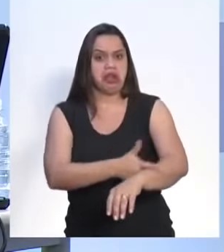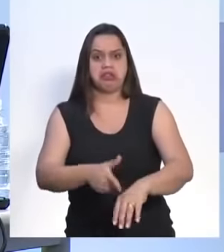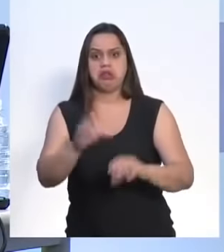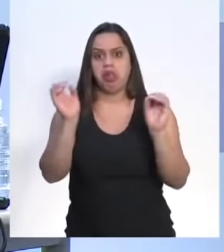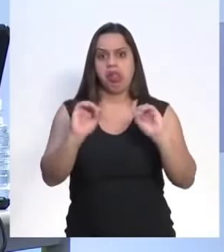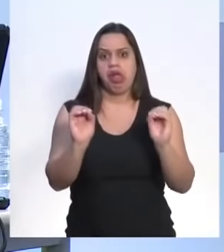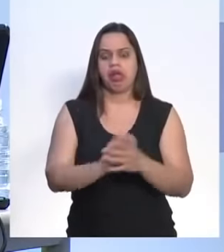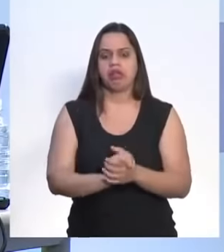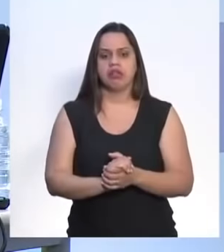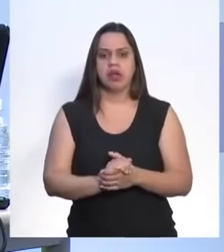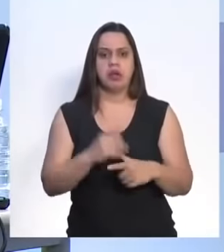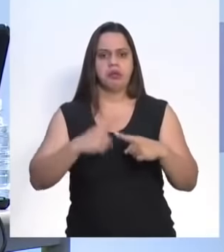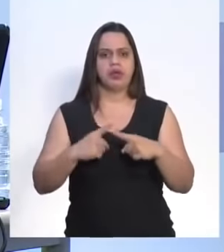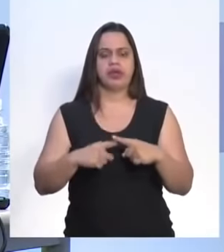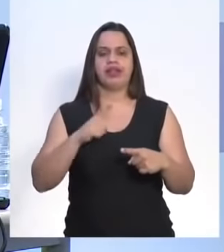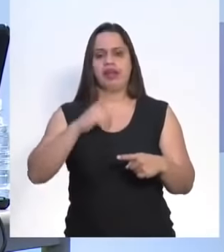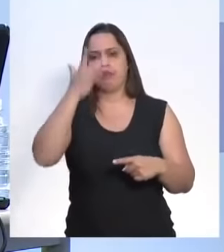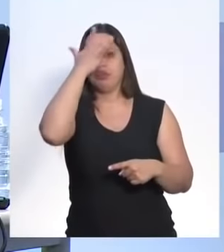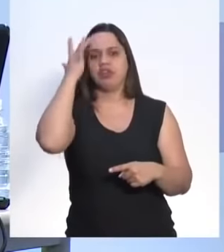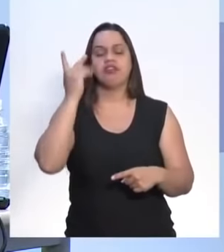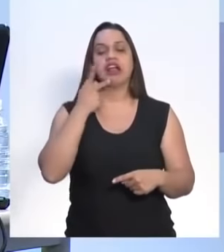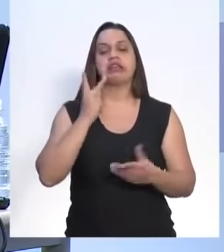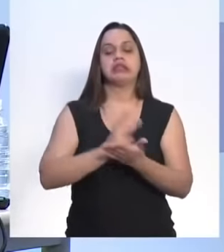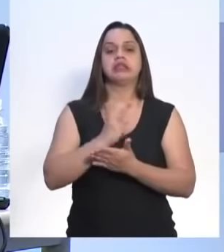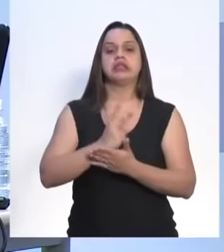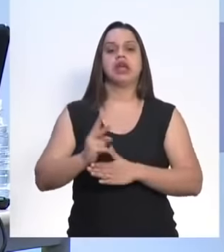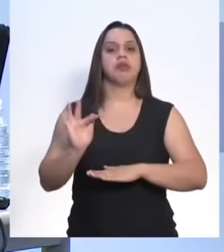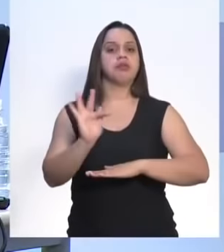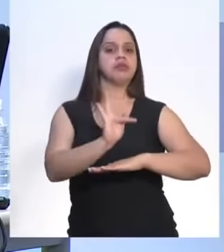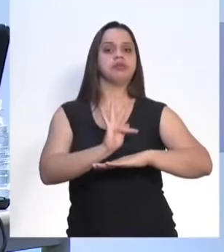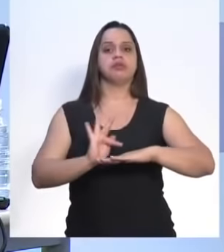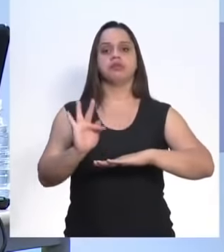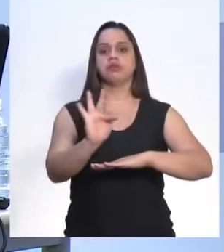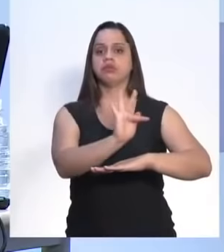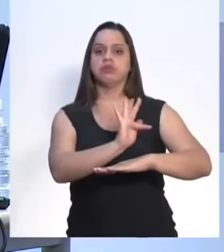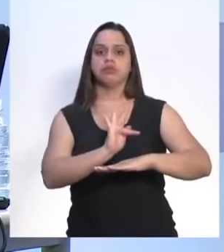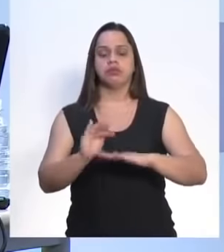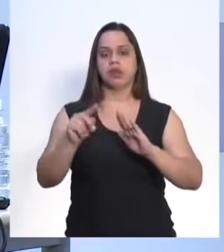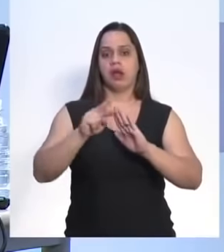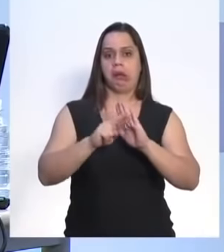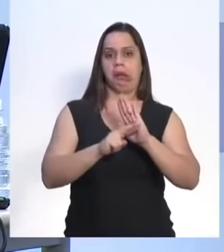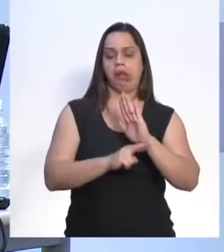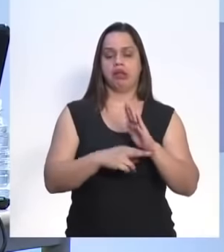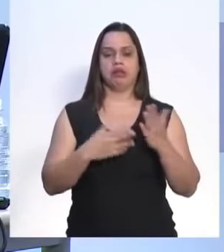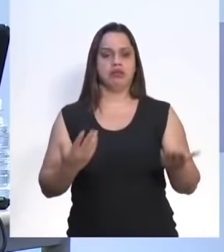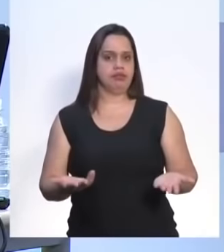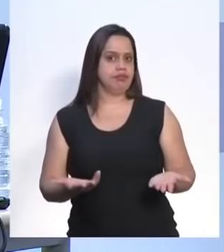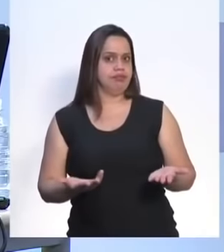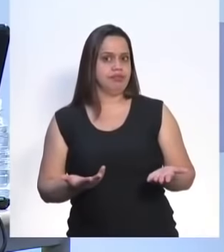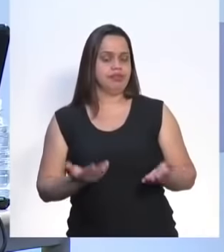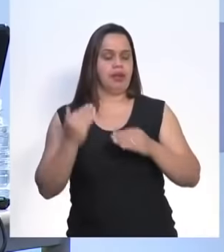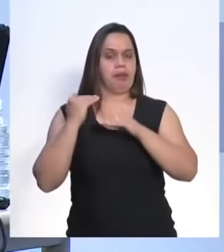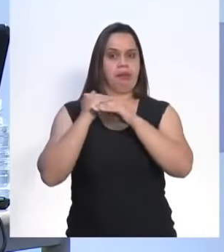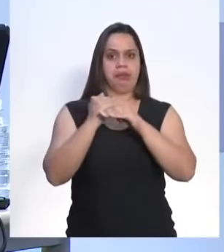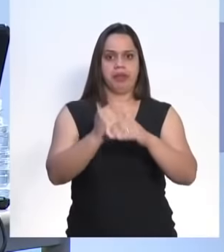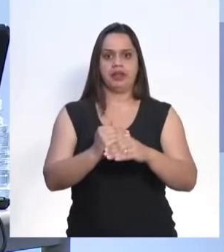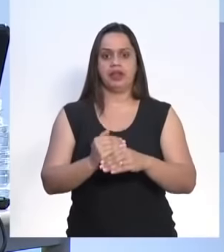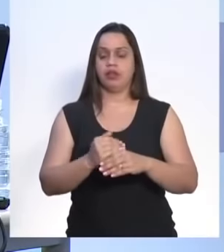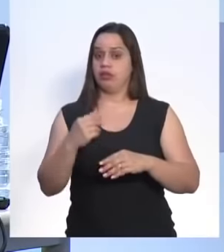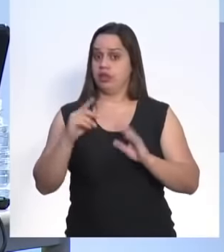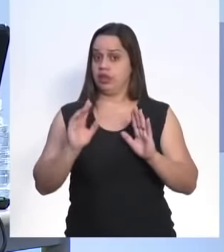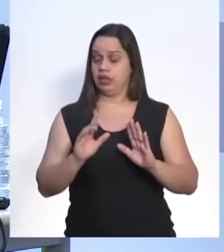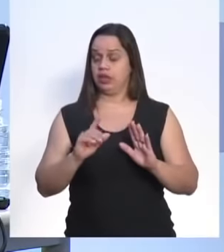que. Ai, tem que falar sempre na norma padrão. E, na verdade, não. Nós temos que respeitar os vários tipos de situação aí para a